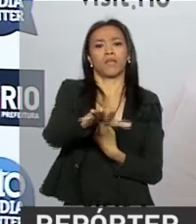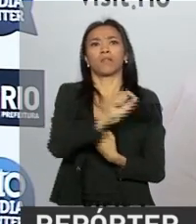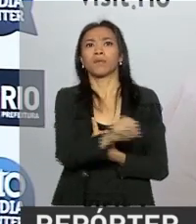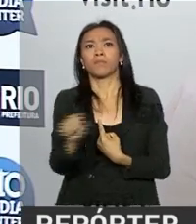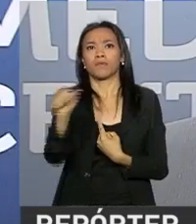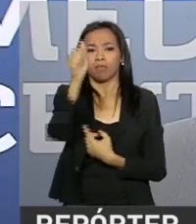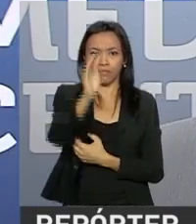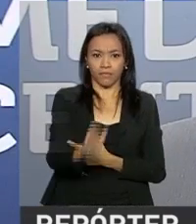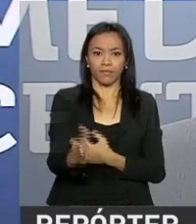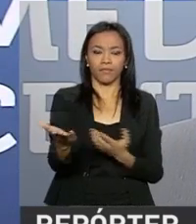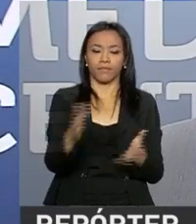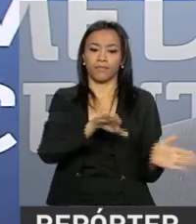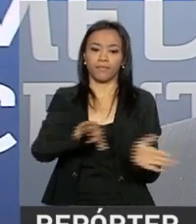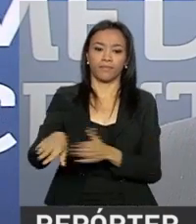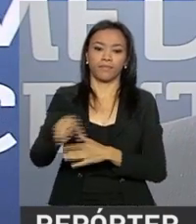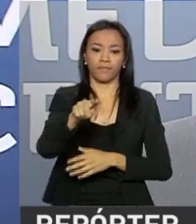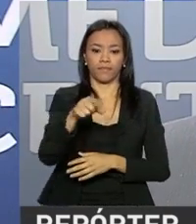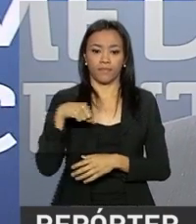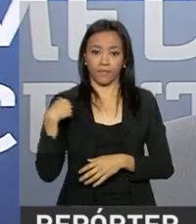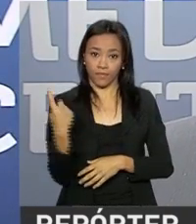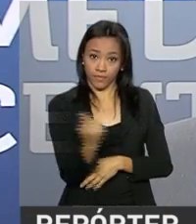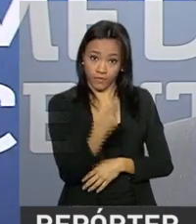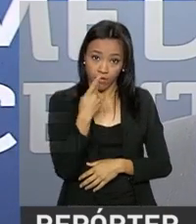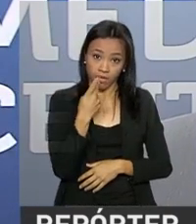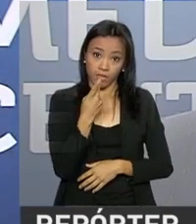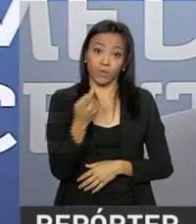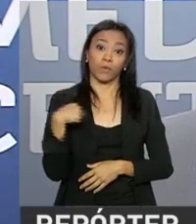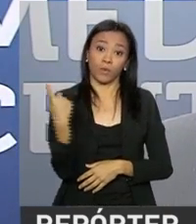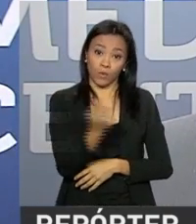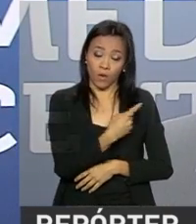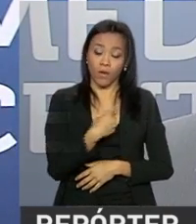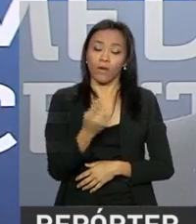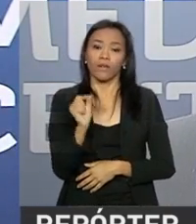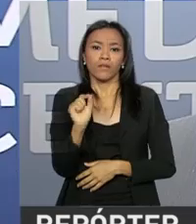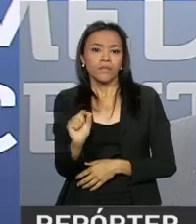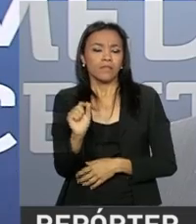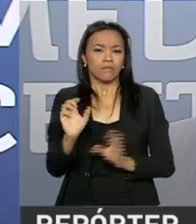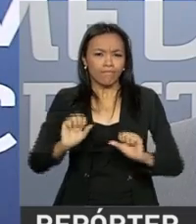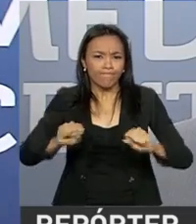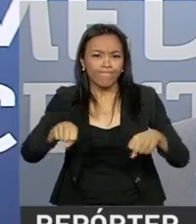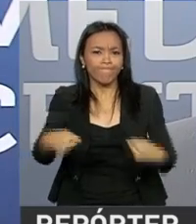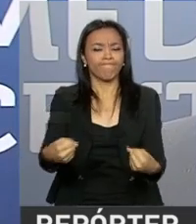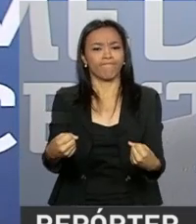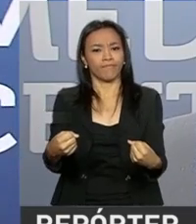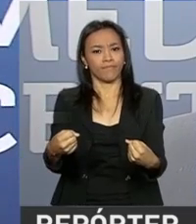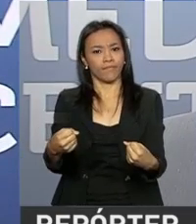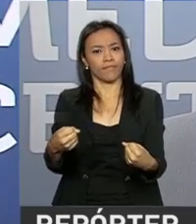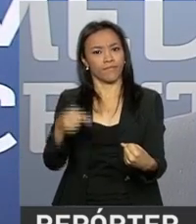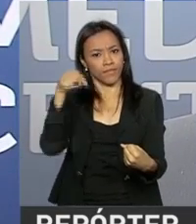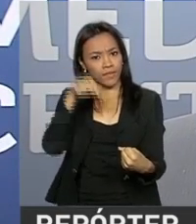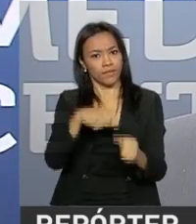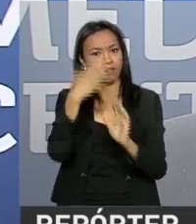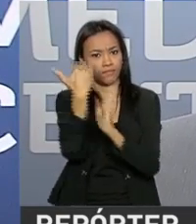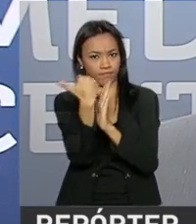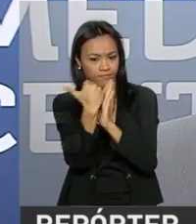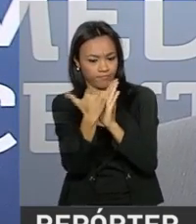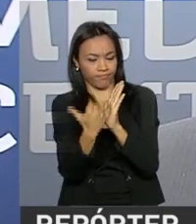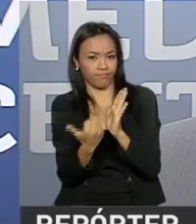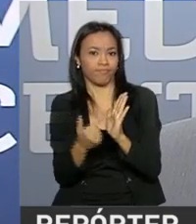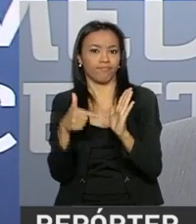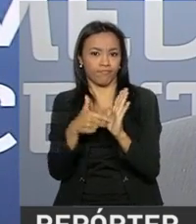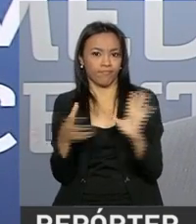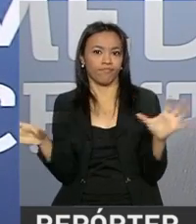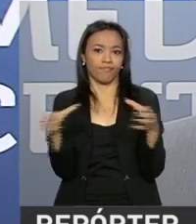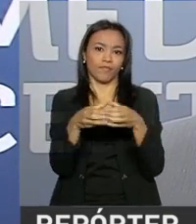locais do país. Nós deveremos atuar muito forte para que esse programa